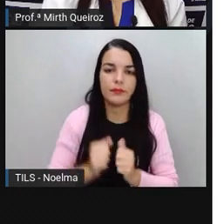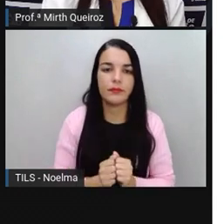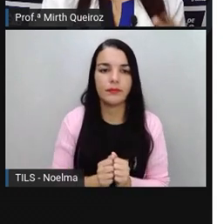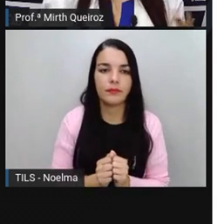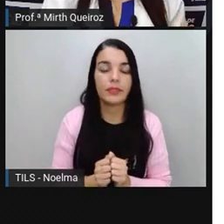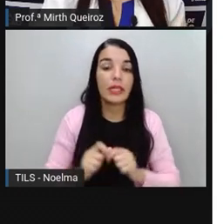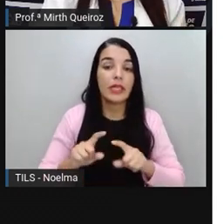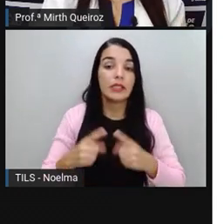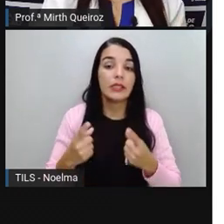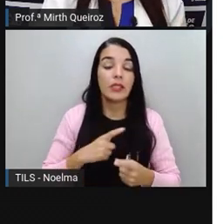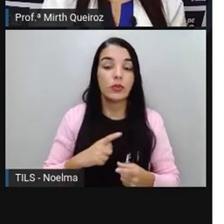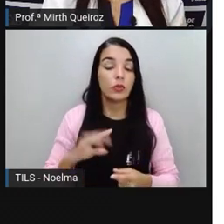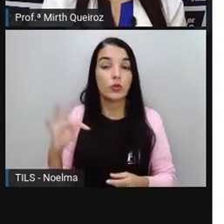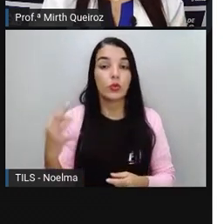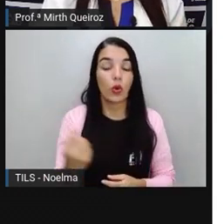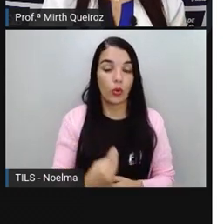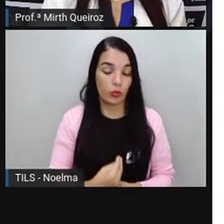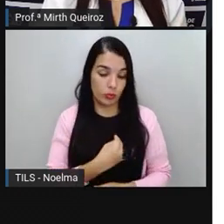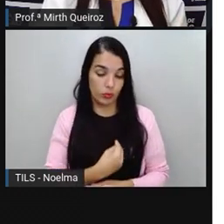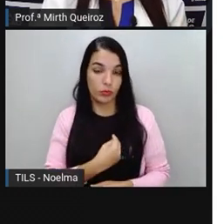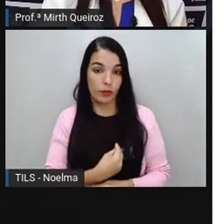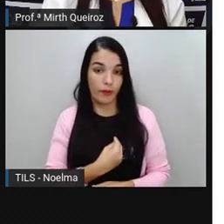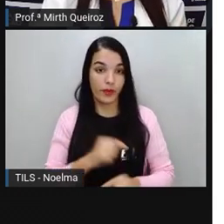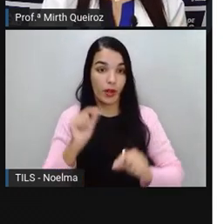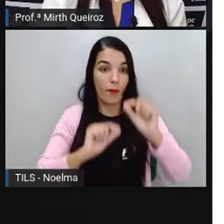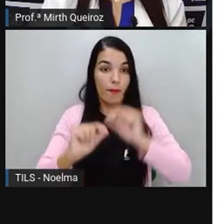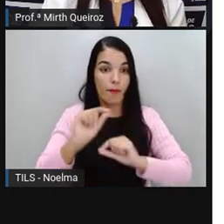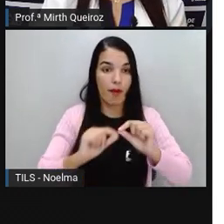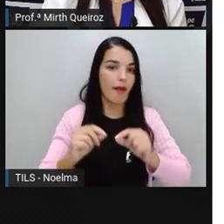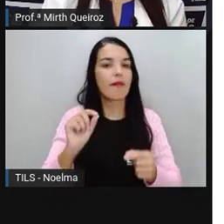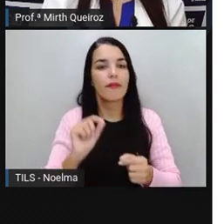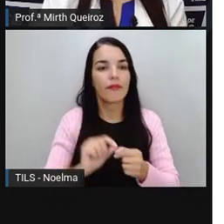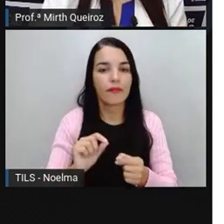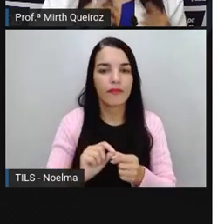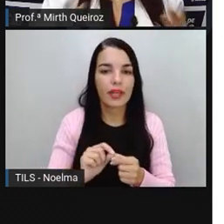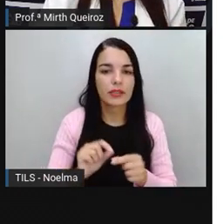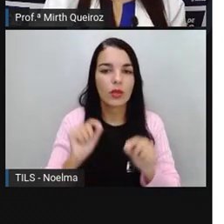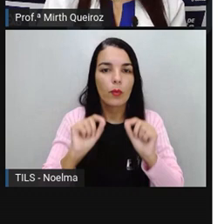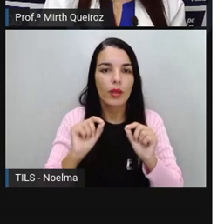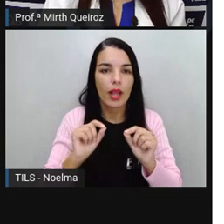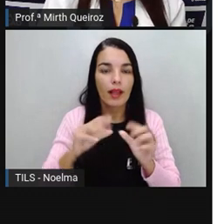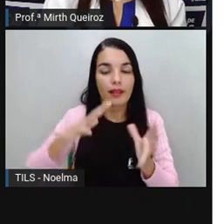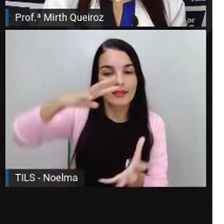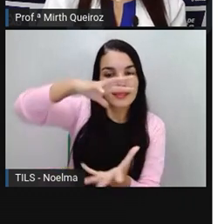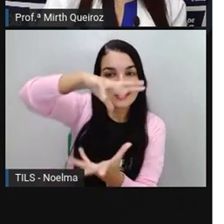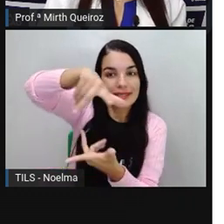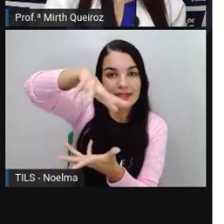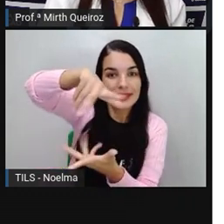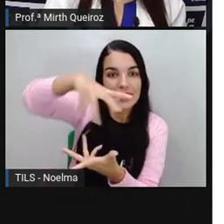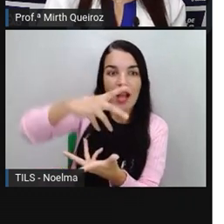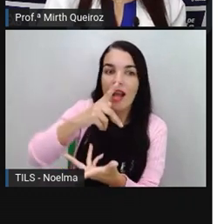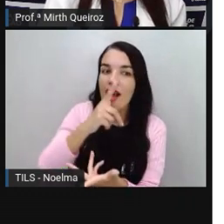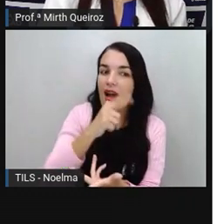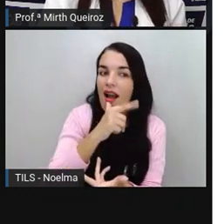E todos os seres vivos, eles fazem parte de uma biosfera.